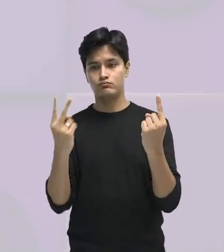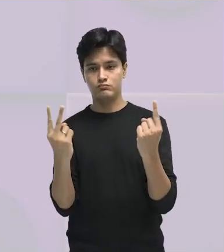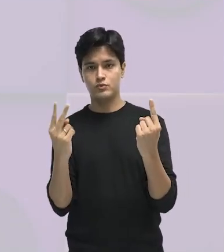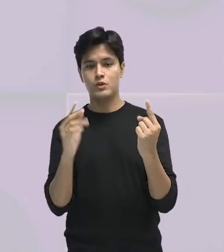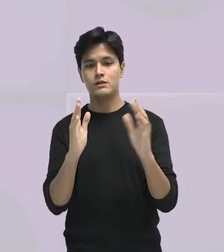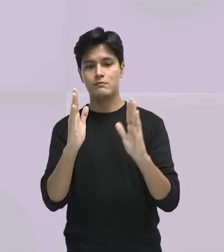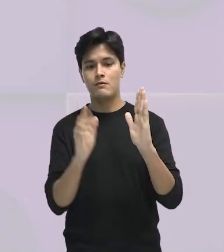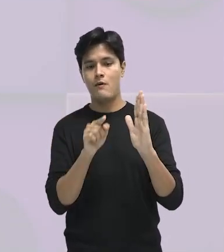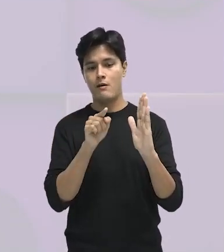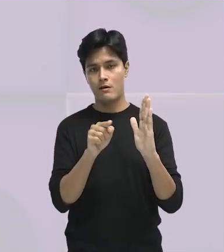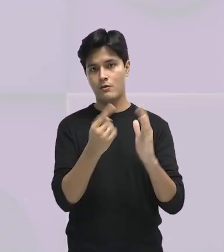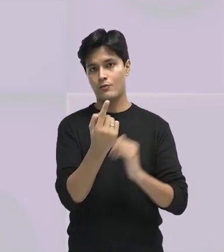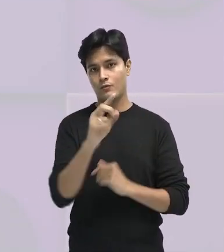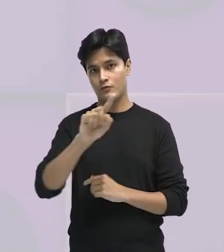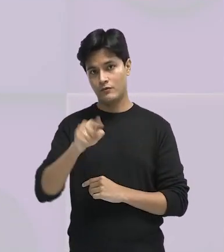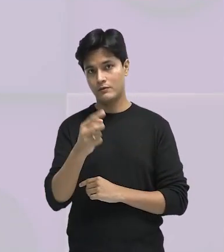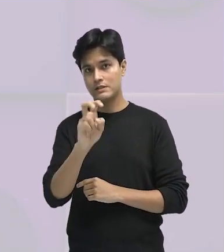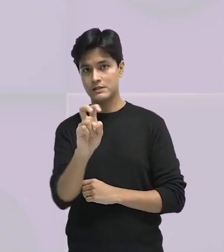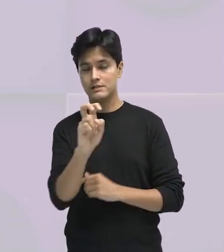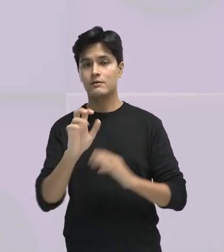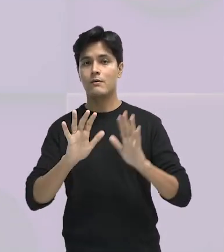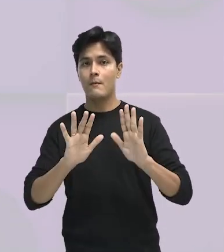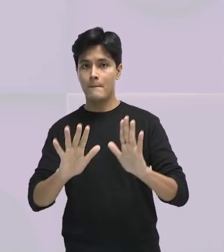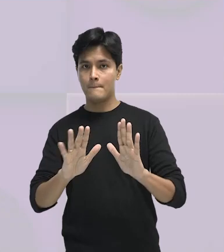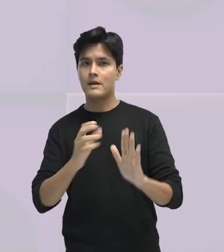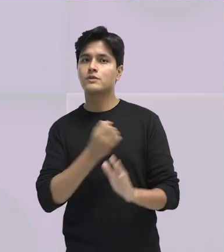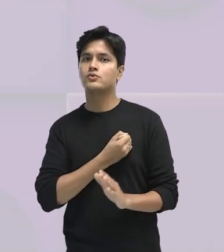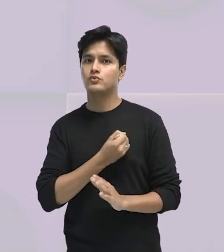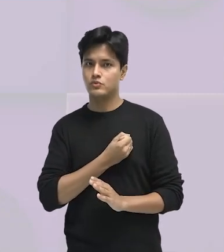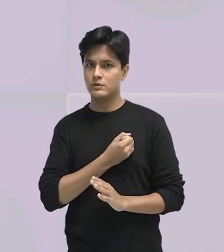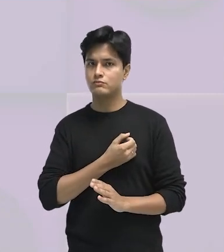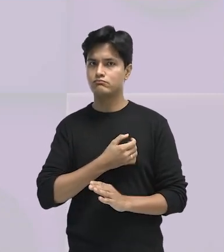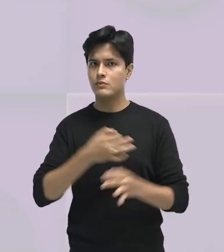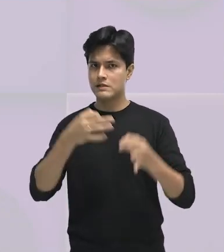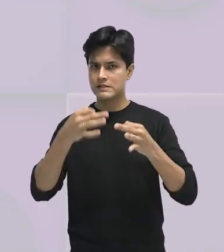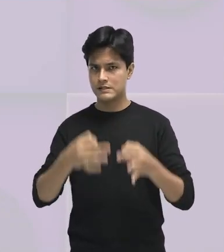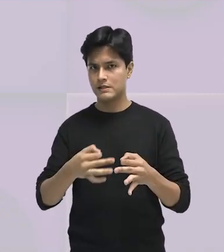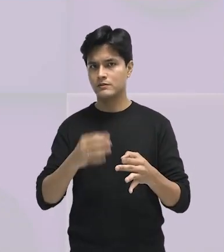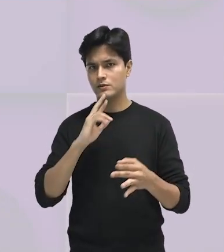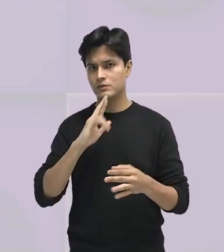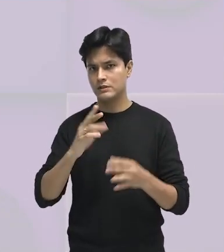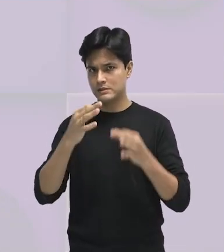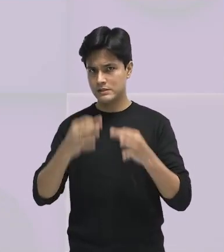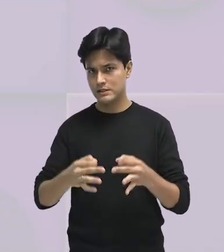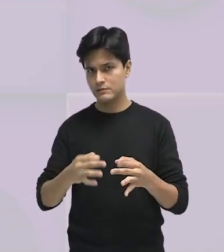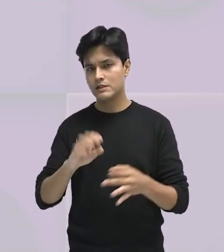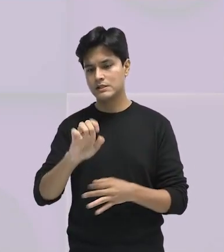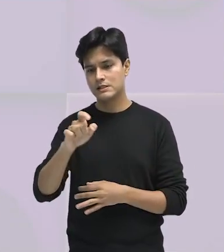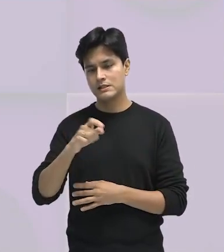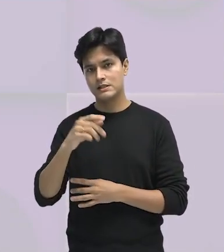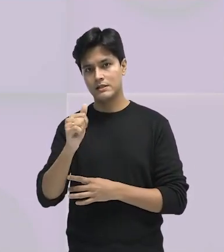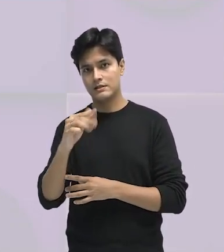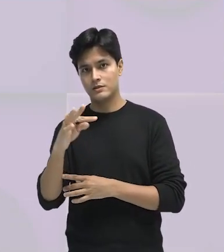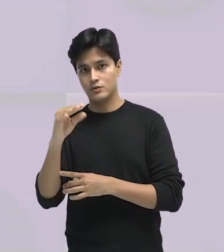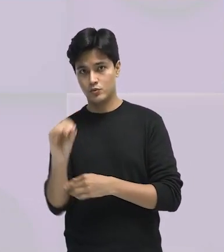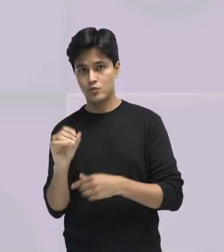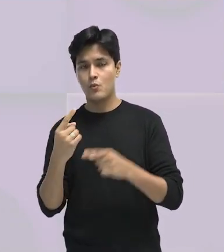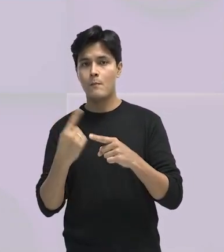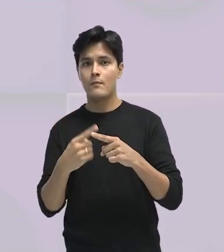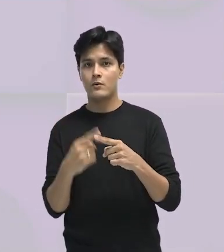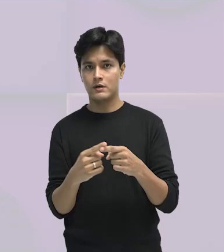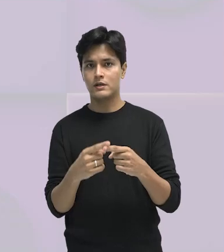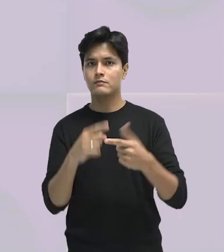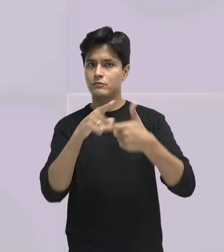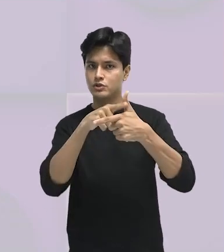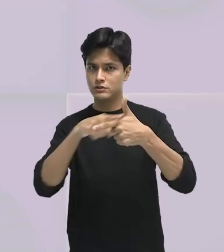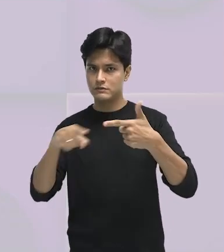ainda assim, nós dizemos que esse número é um número exato, sabia? Isso porque a divisão, ela também